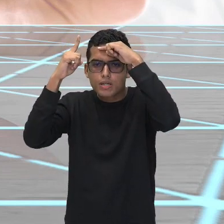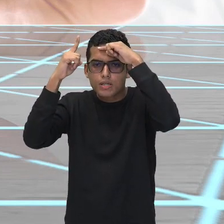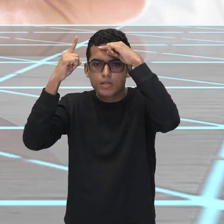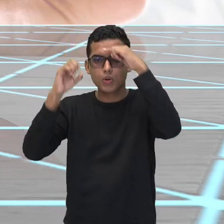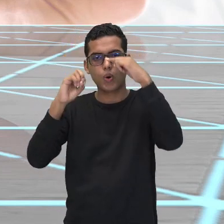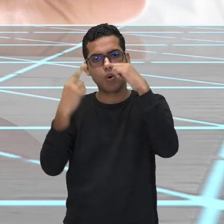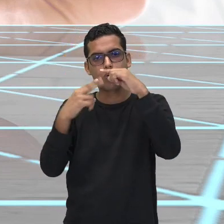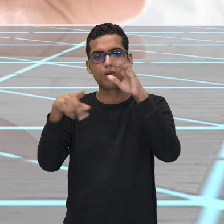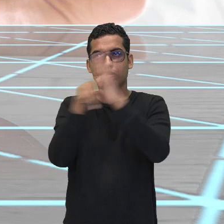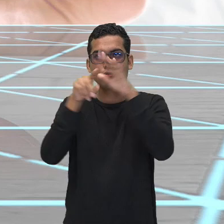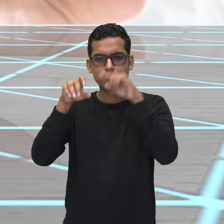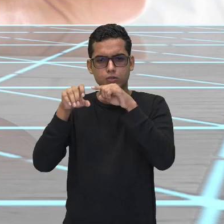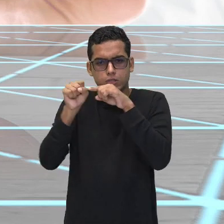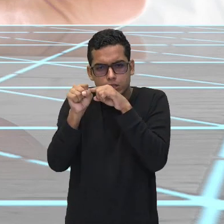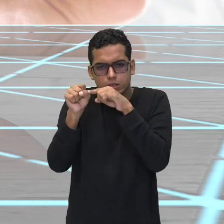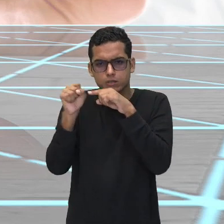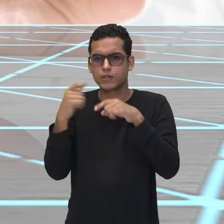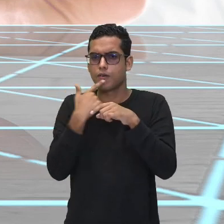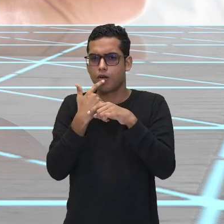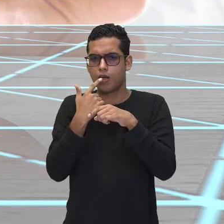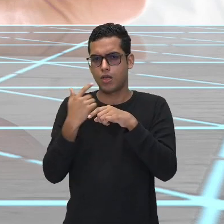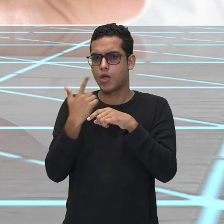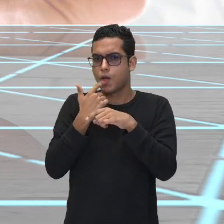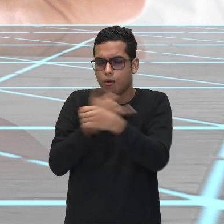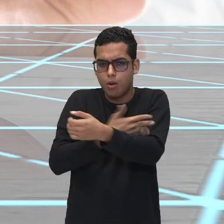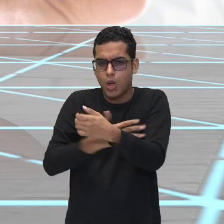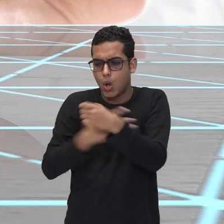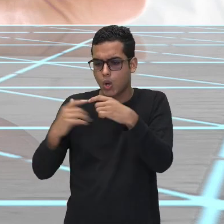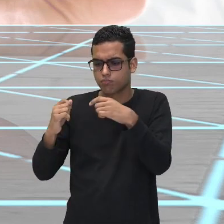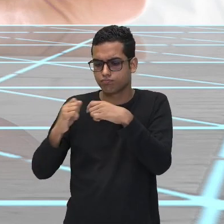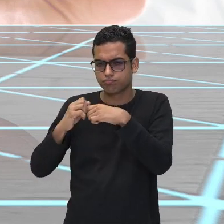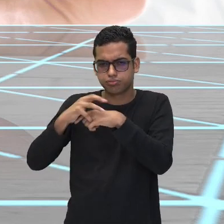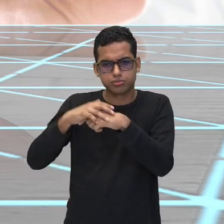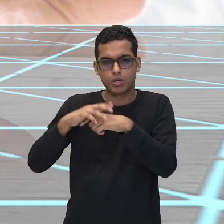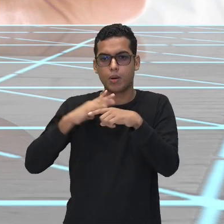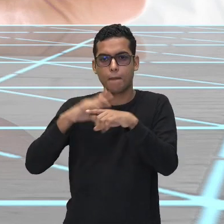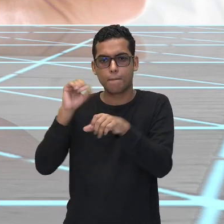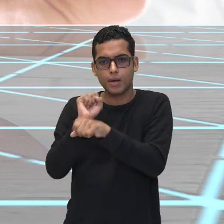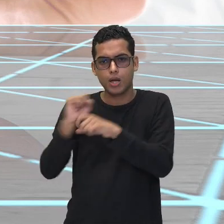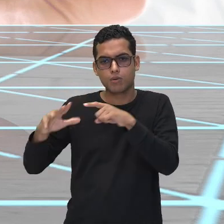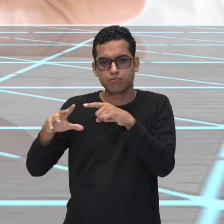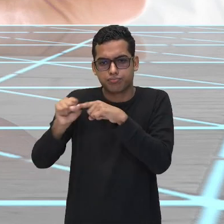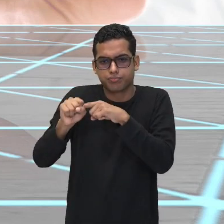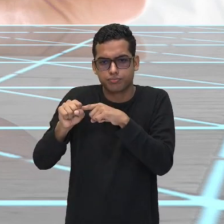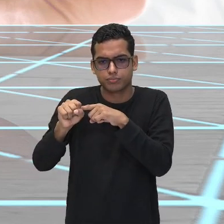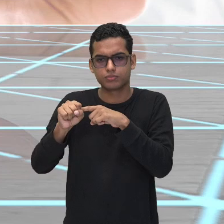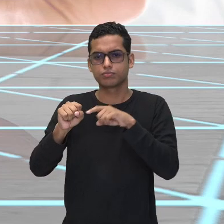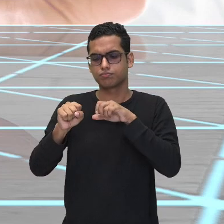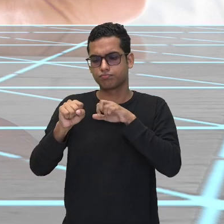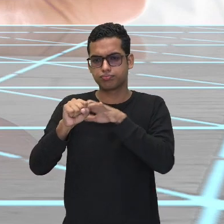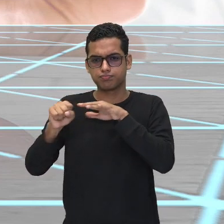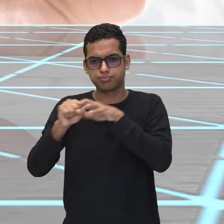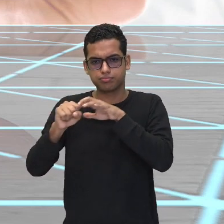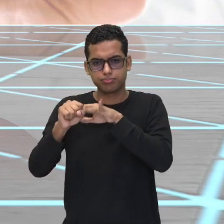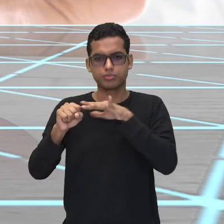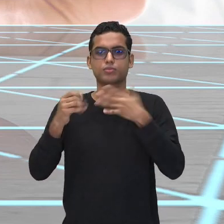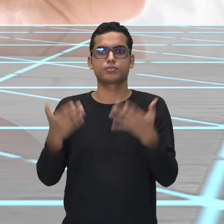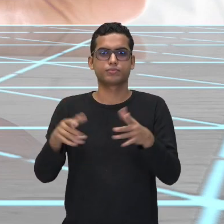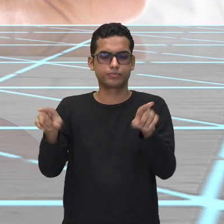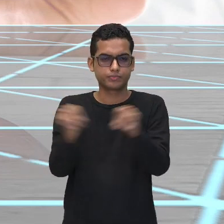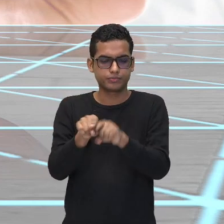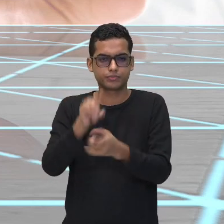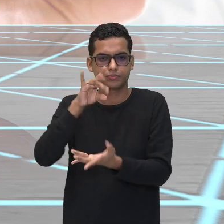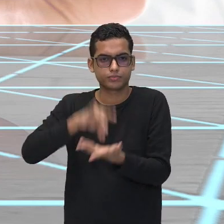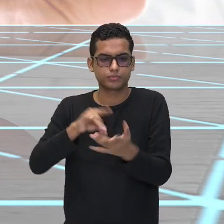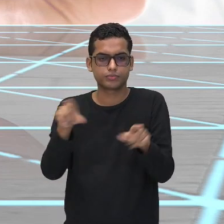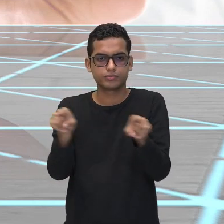entopem, dificultando essa irrigação. E acaba ocasionando ali uma paralisia nessa parte afetada, né, que nós